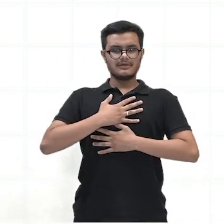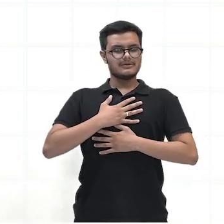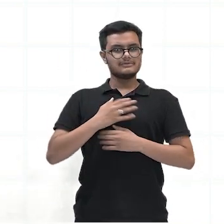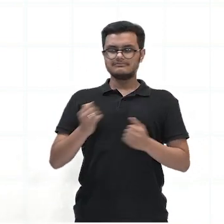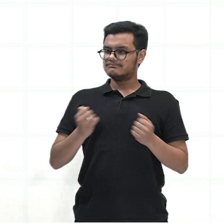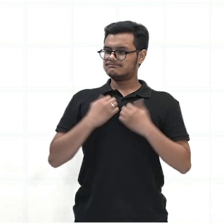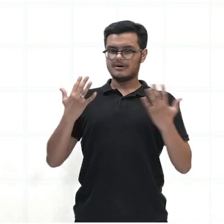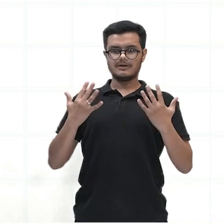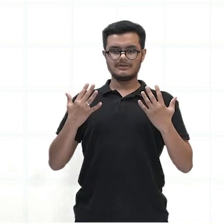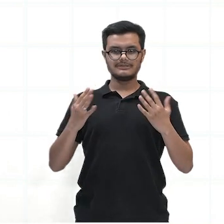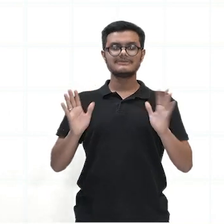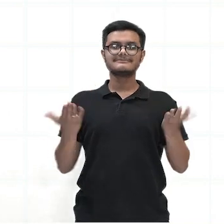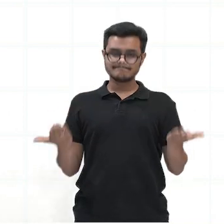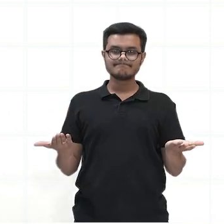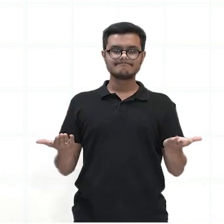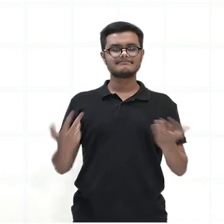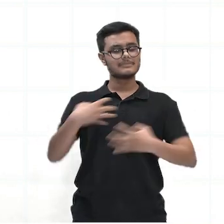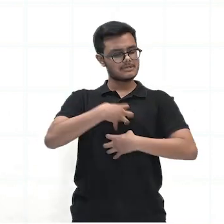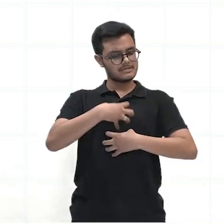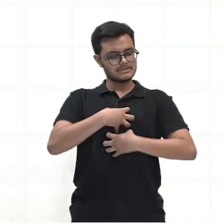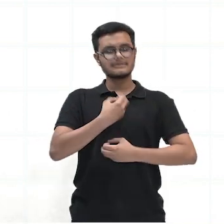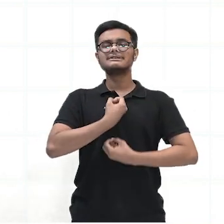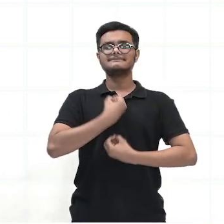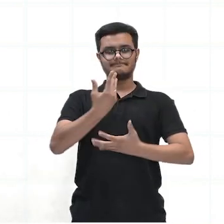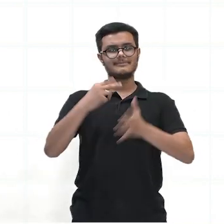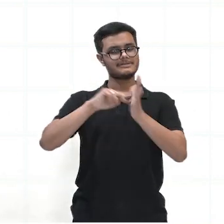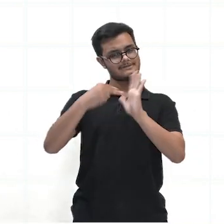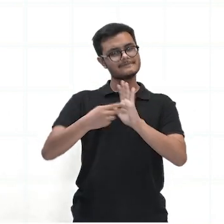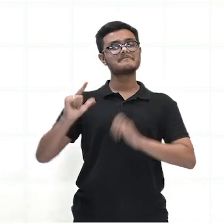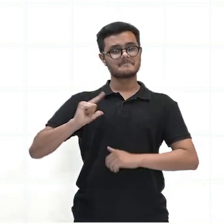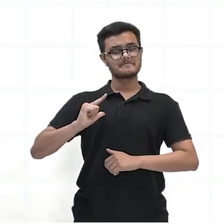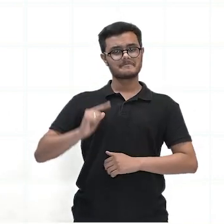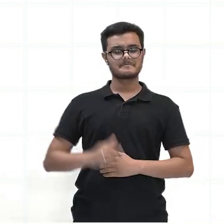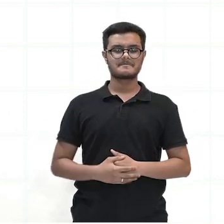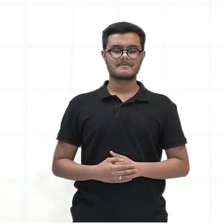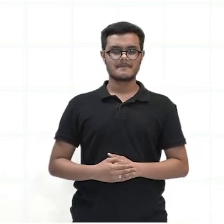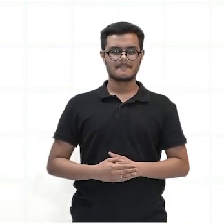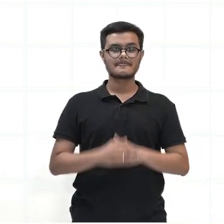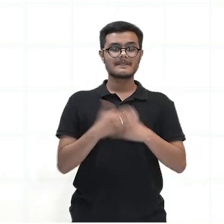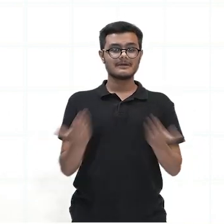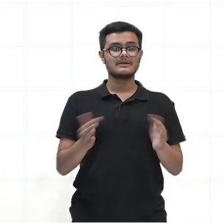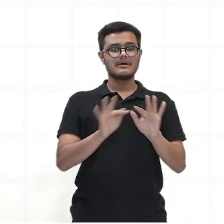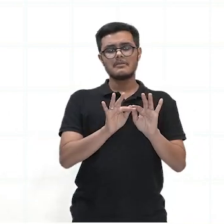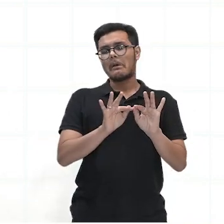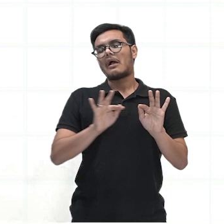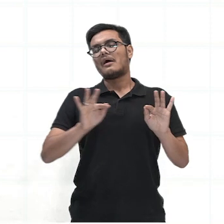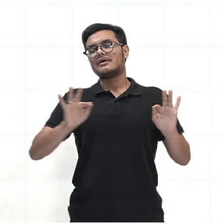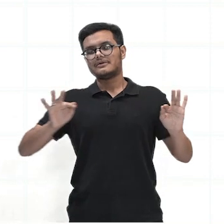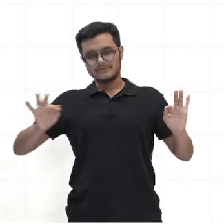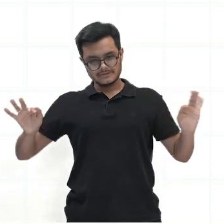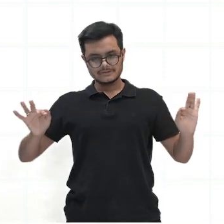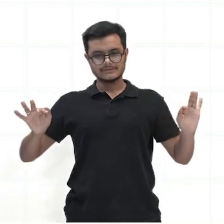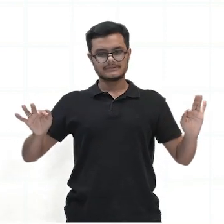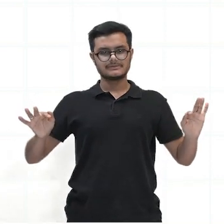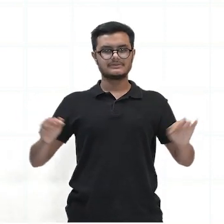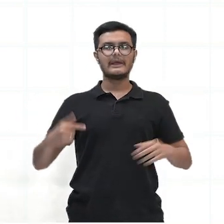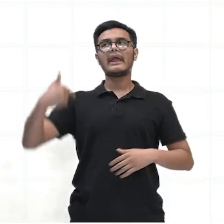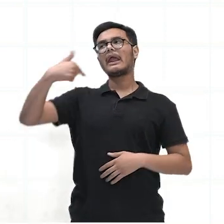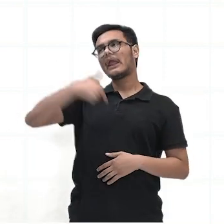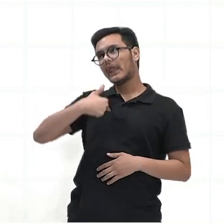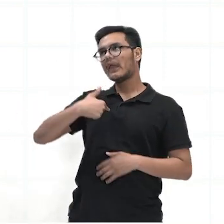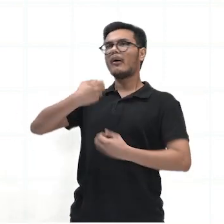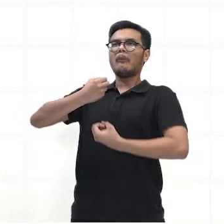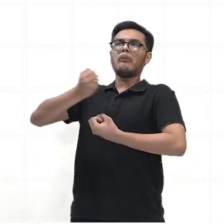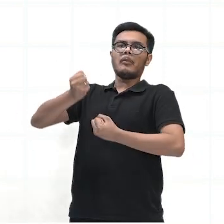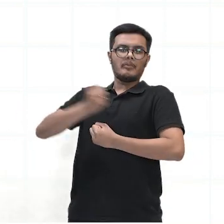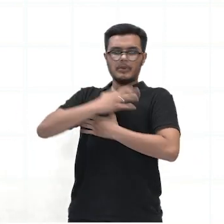ele está assustado, ou eu estou assustada. Tudo bem? Olha a frase todinha que vocês estão ouvindo aqui. Eu estou assustada. Então,